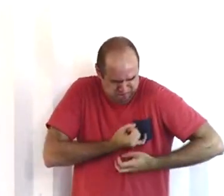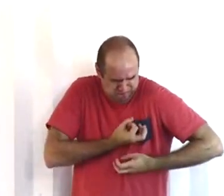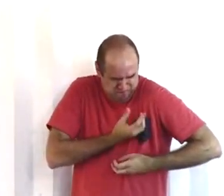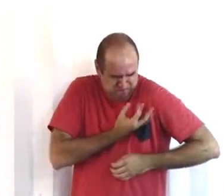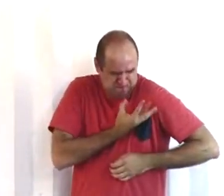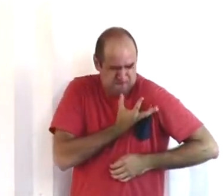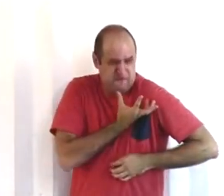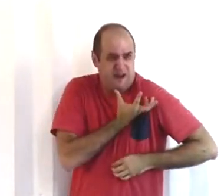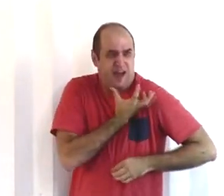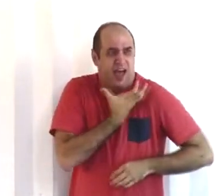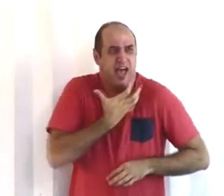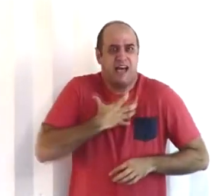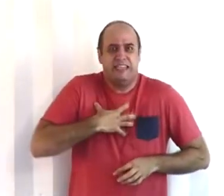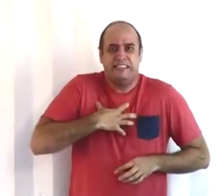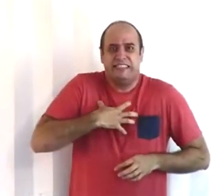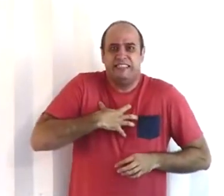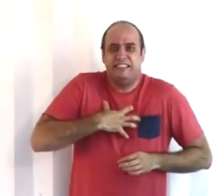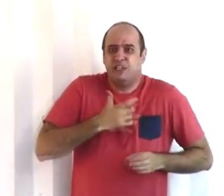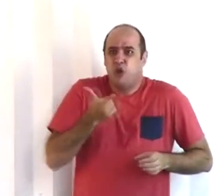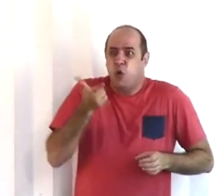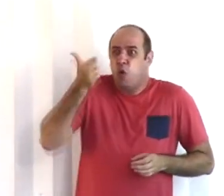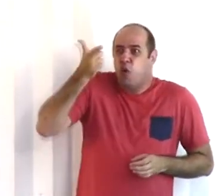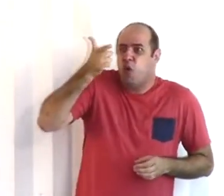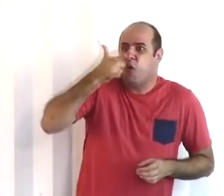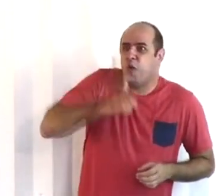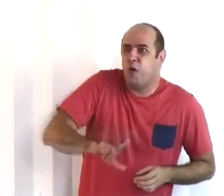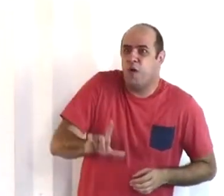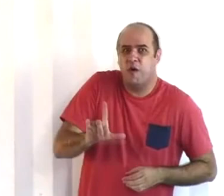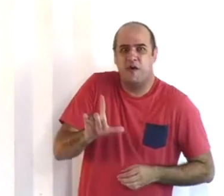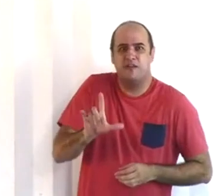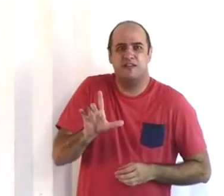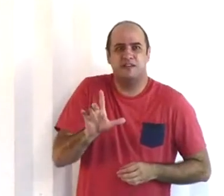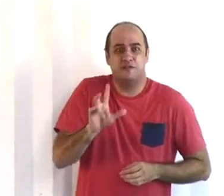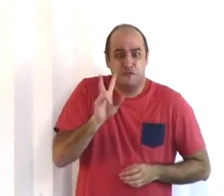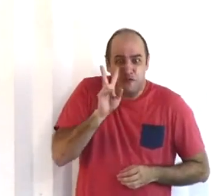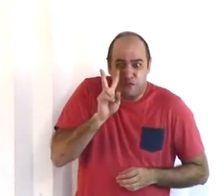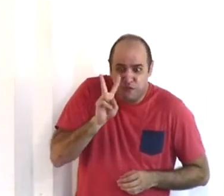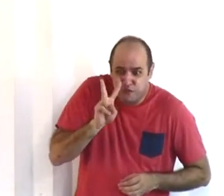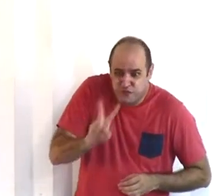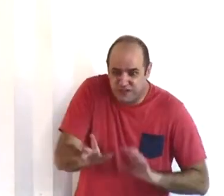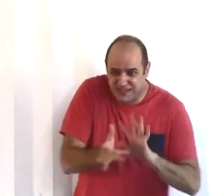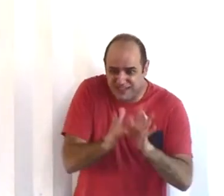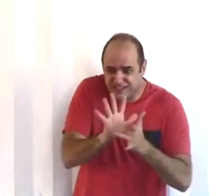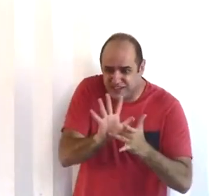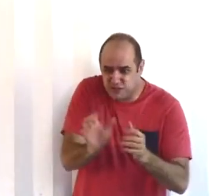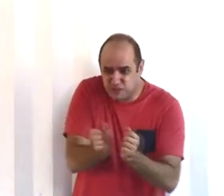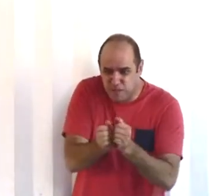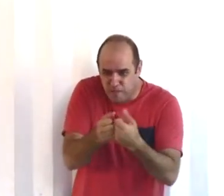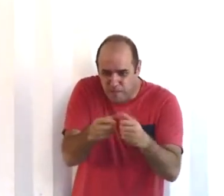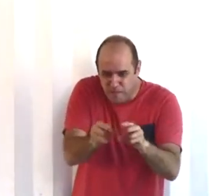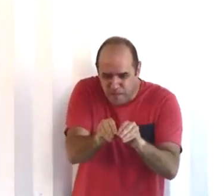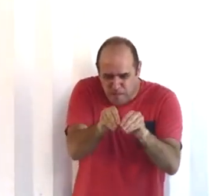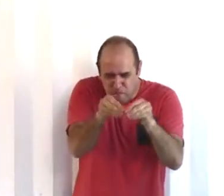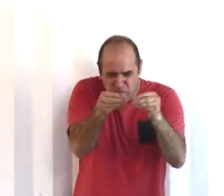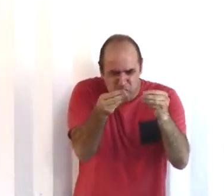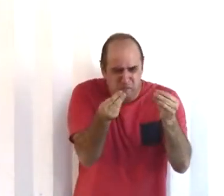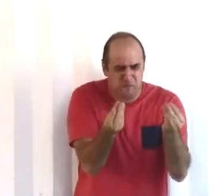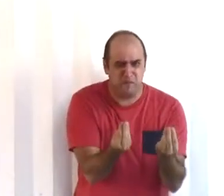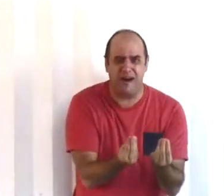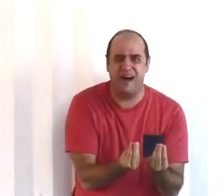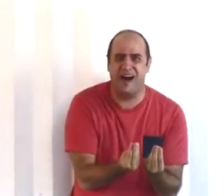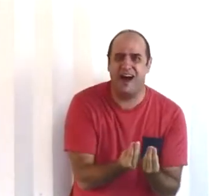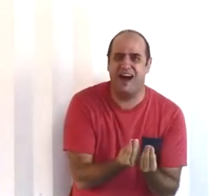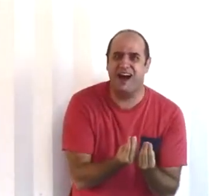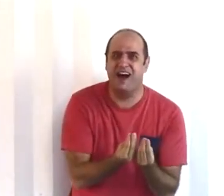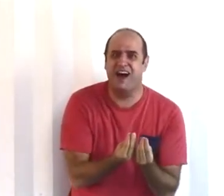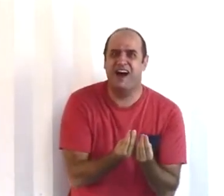não vivemos de volta quando vimos aquelas mãos partindo o pão? E então eles voltaram dando